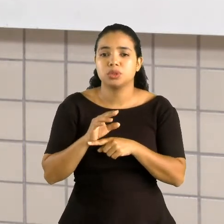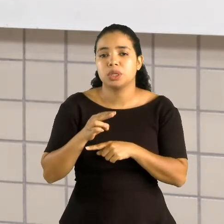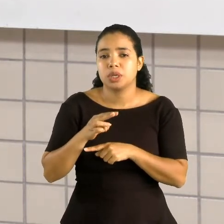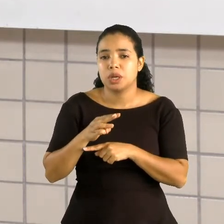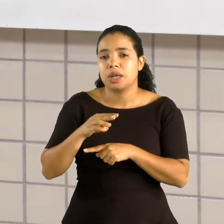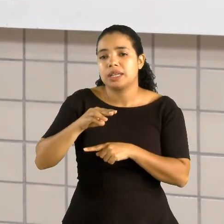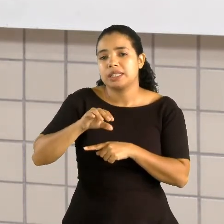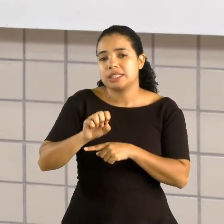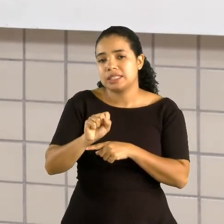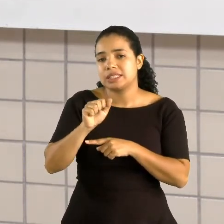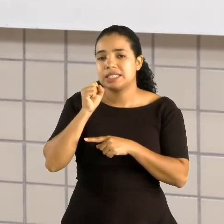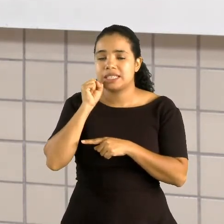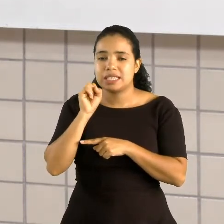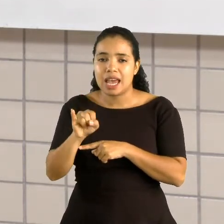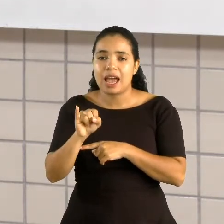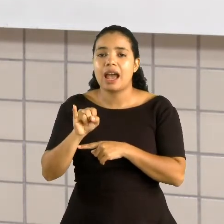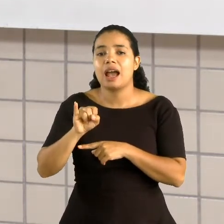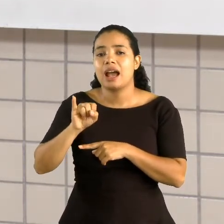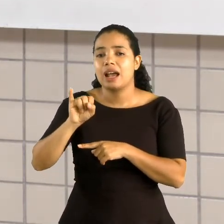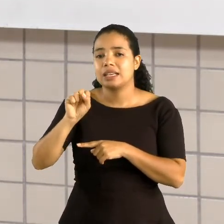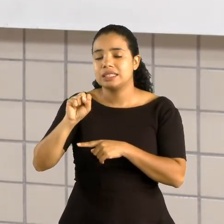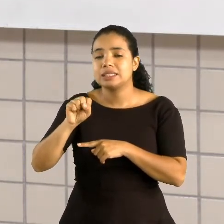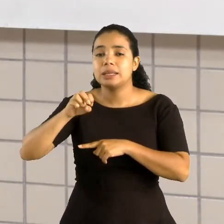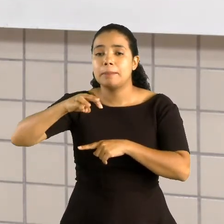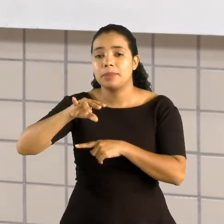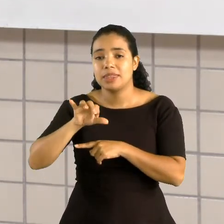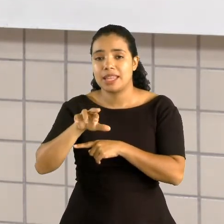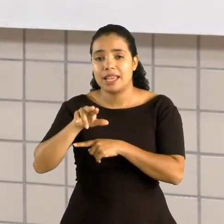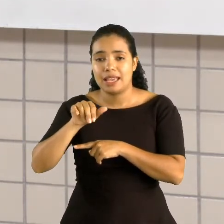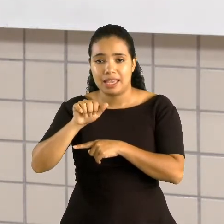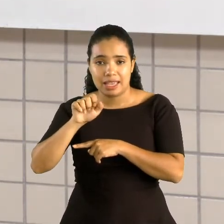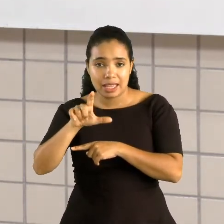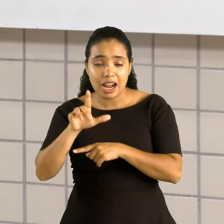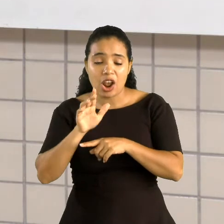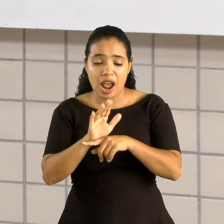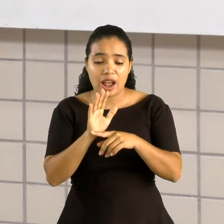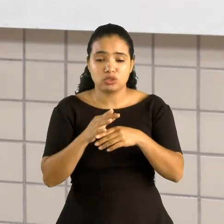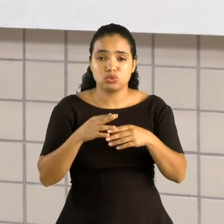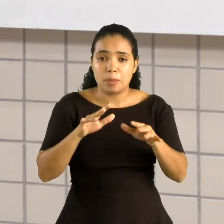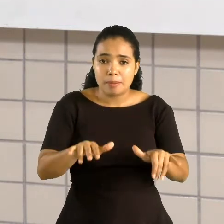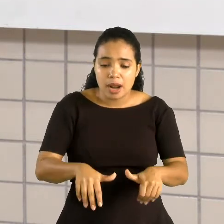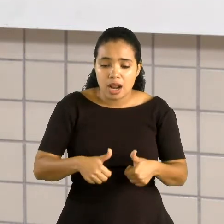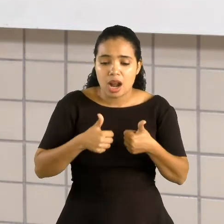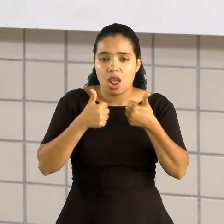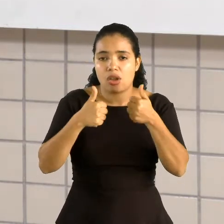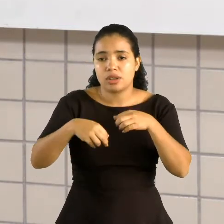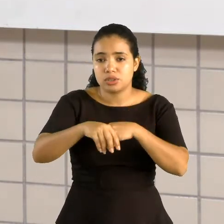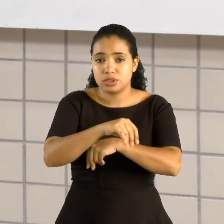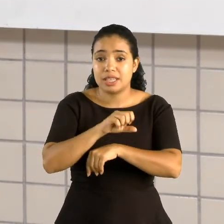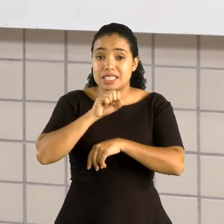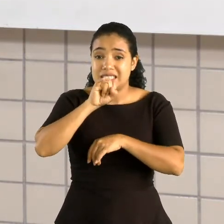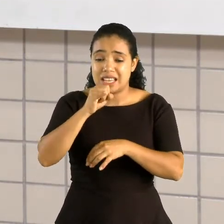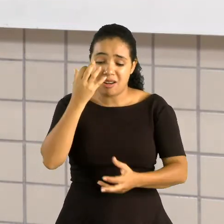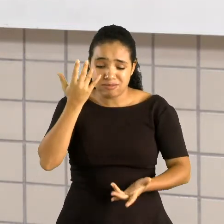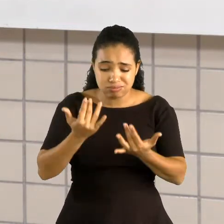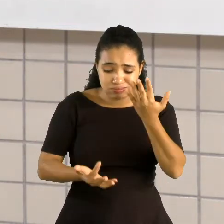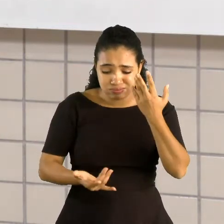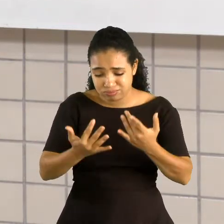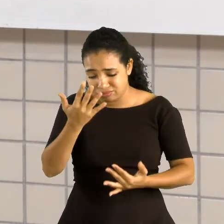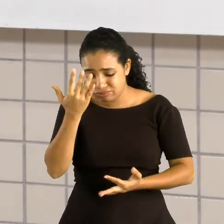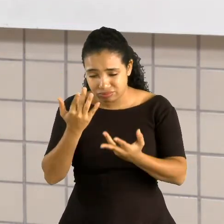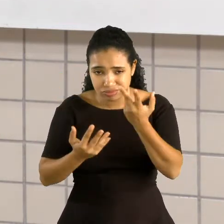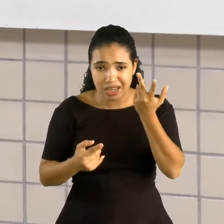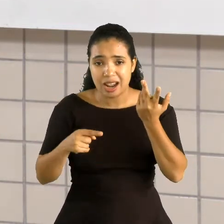que ajudam a produzir matéria orgânica, que ajudam a degradar a matéria orgânica para esse solo. Se o solo é queimado, esses bichinhos morrem